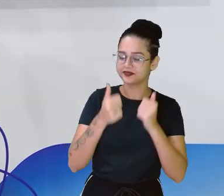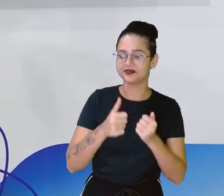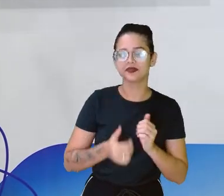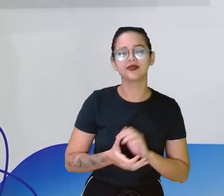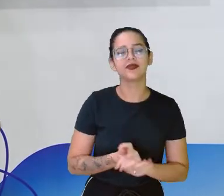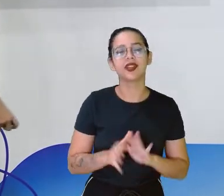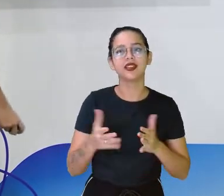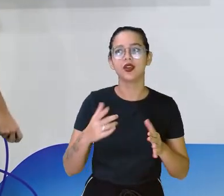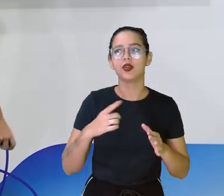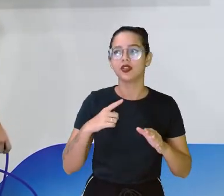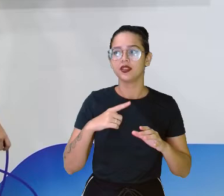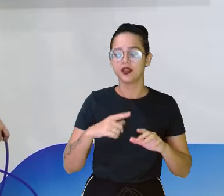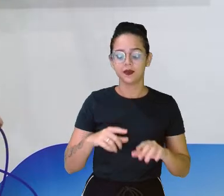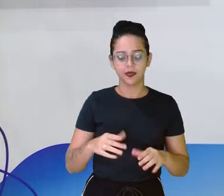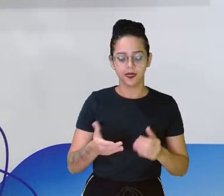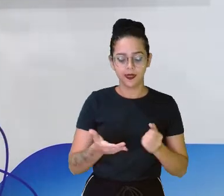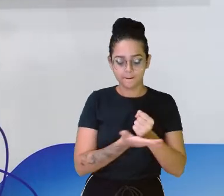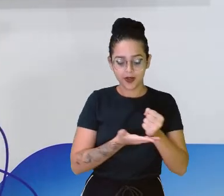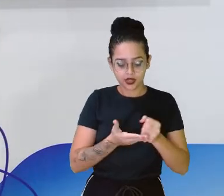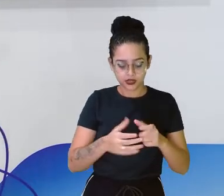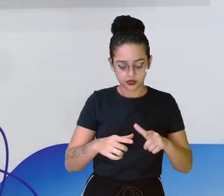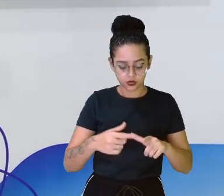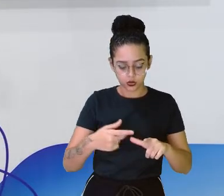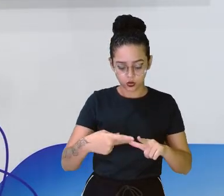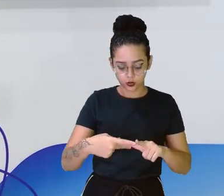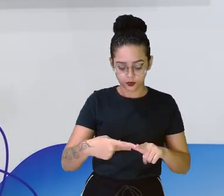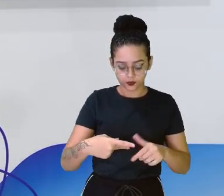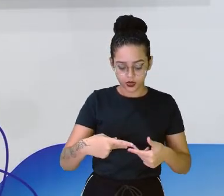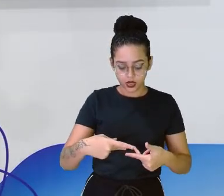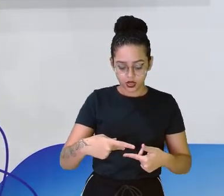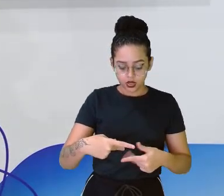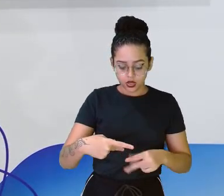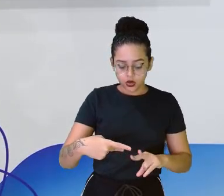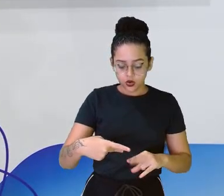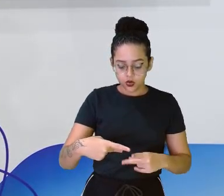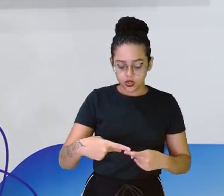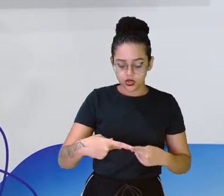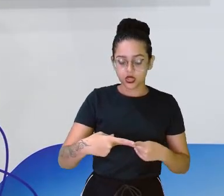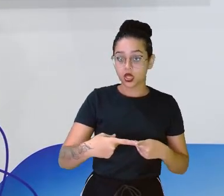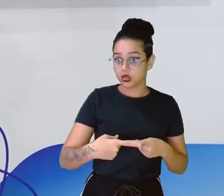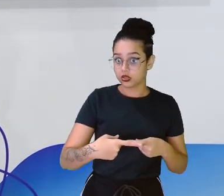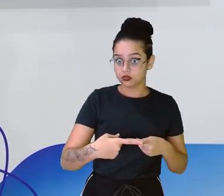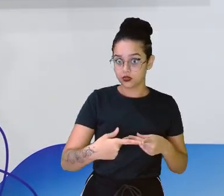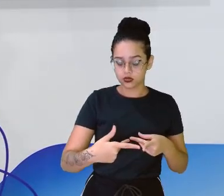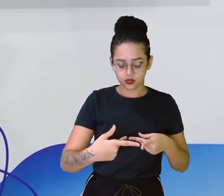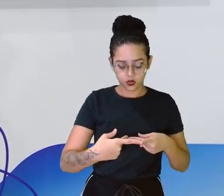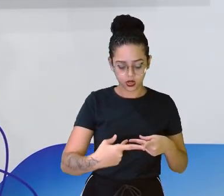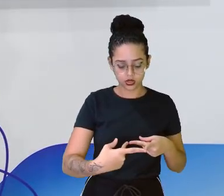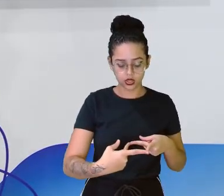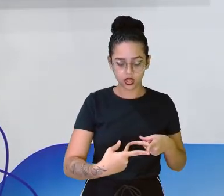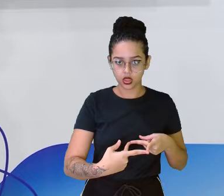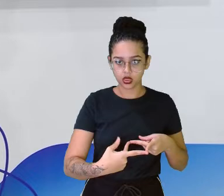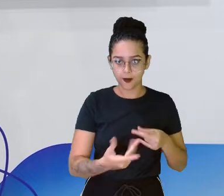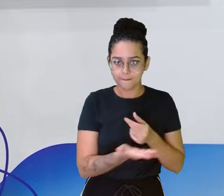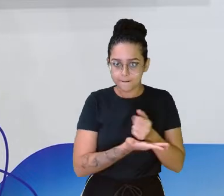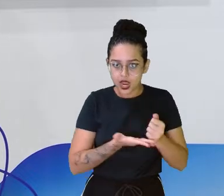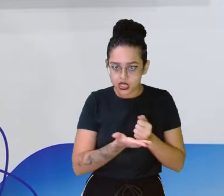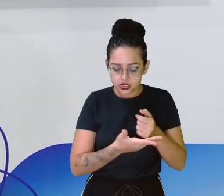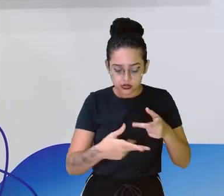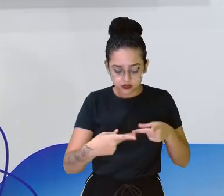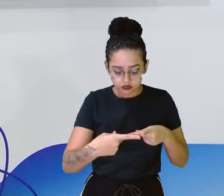a pirâmide de base quadrada, minha gente. Pirâmide de base quadrada.